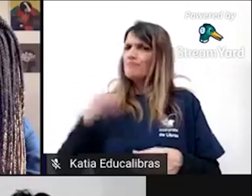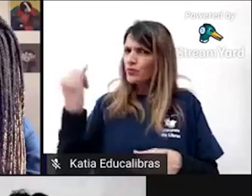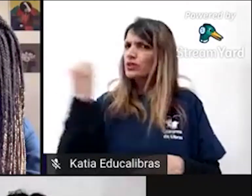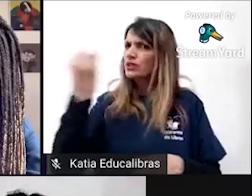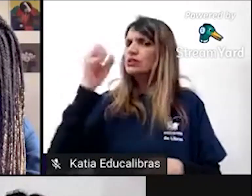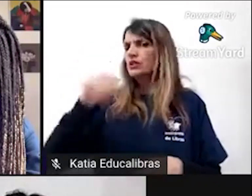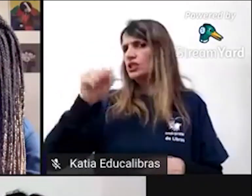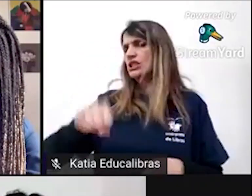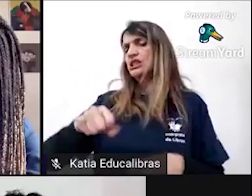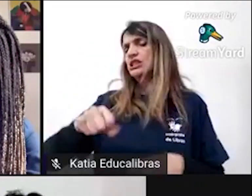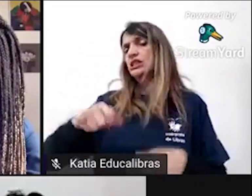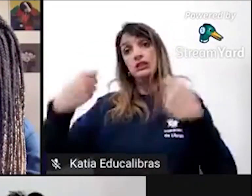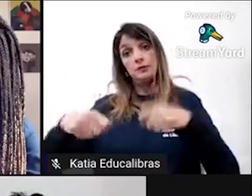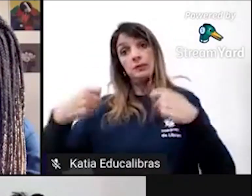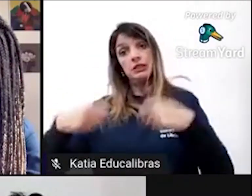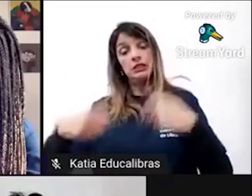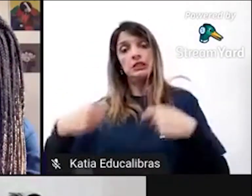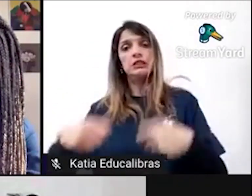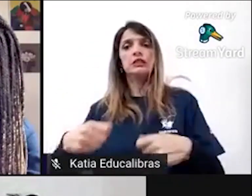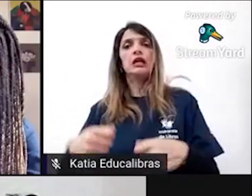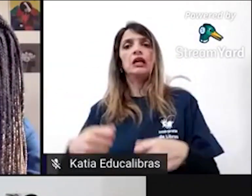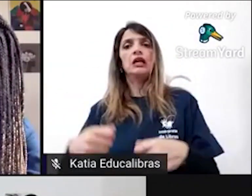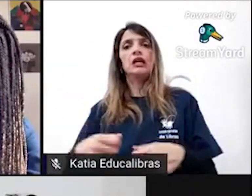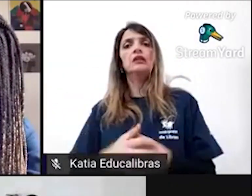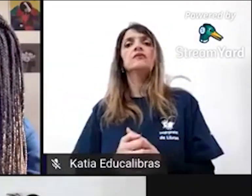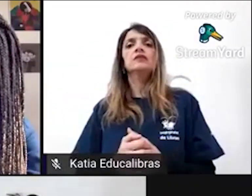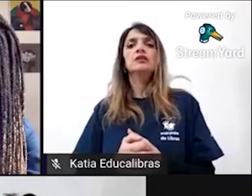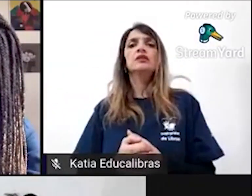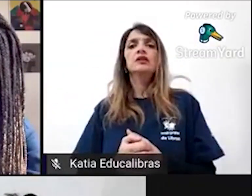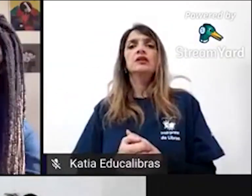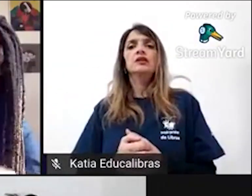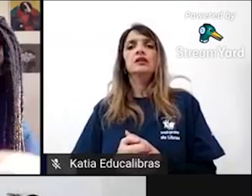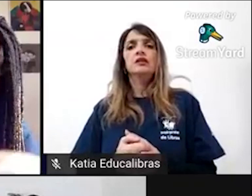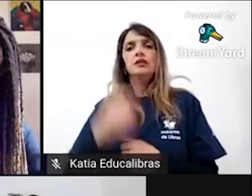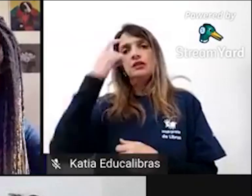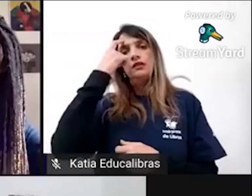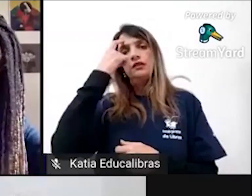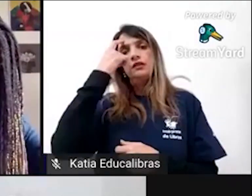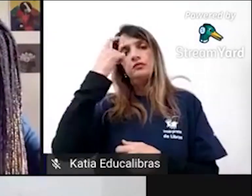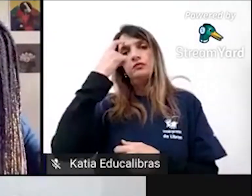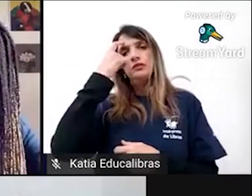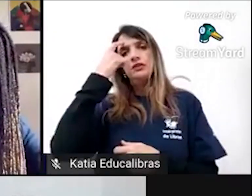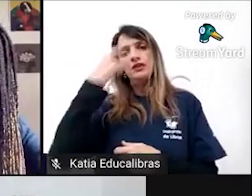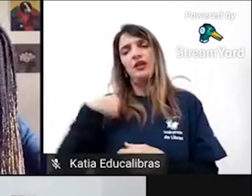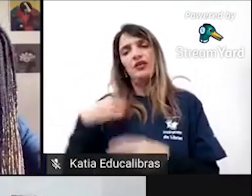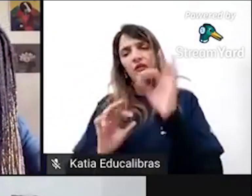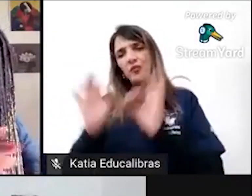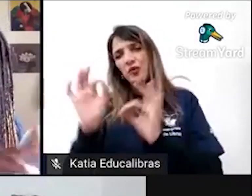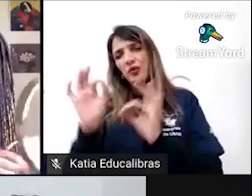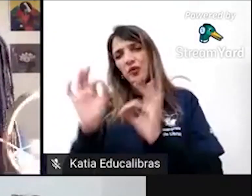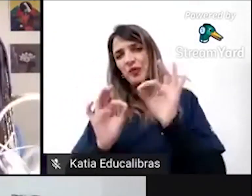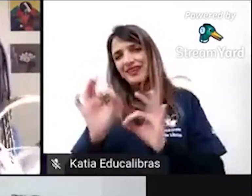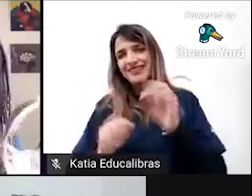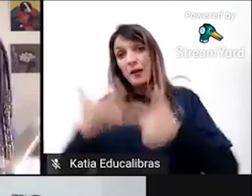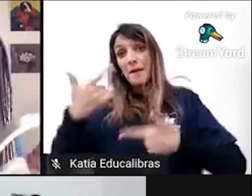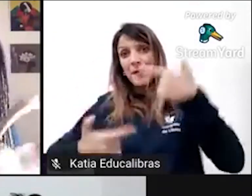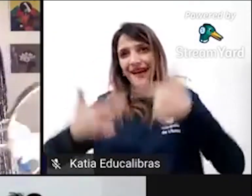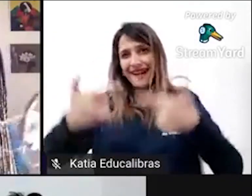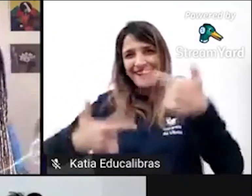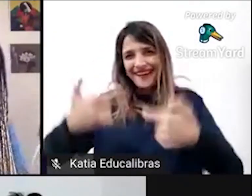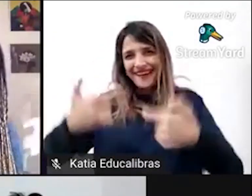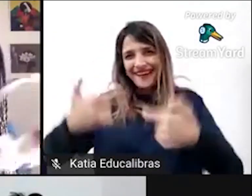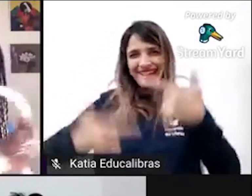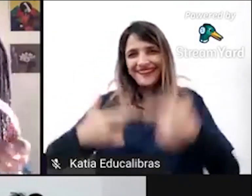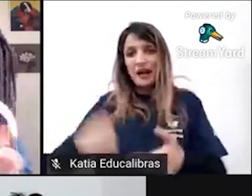necessária até. Eu imagino, às vezes, que os meus ancestrais estavam me preparando para a guerra, né? Me preparando para a